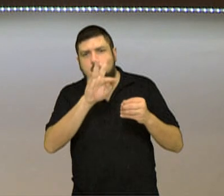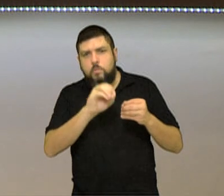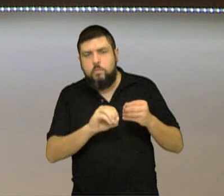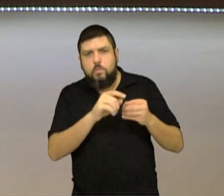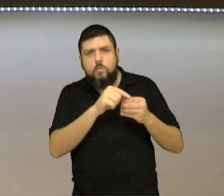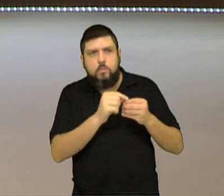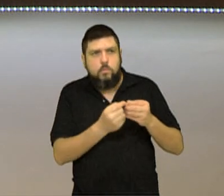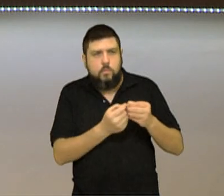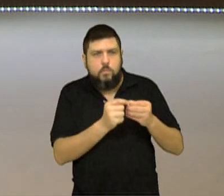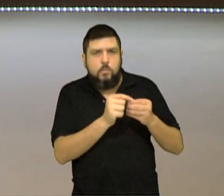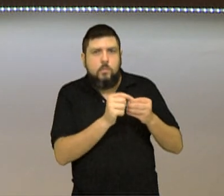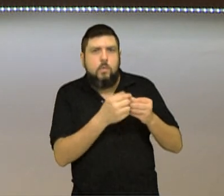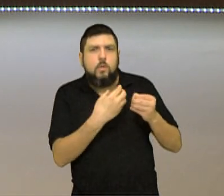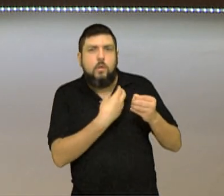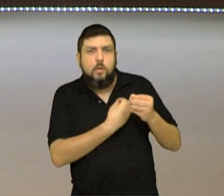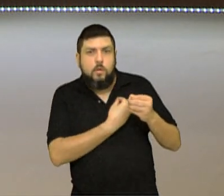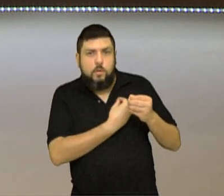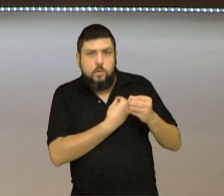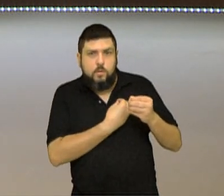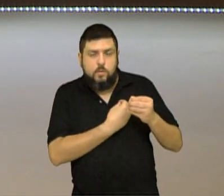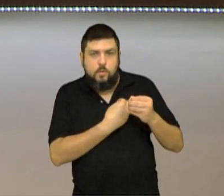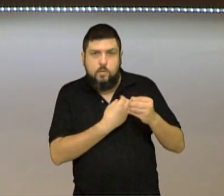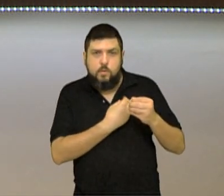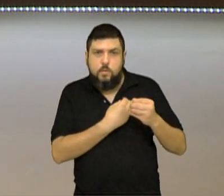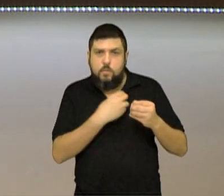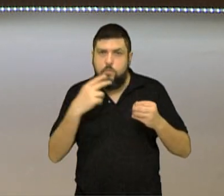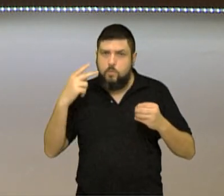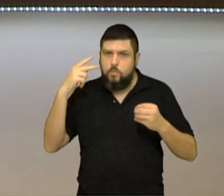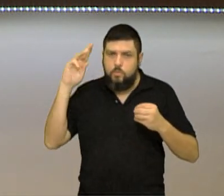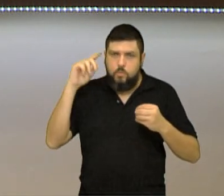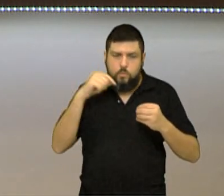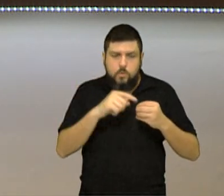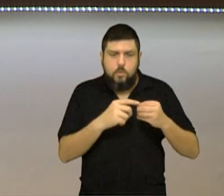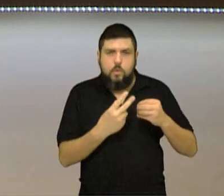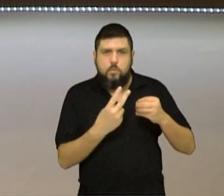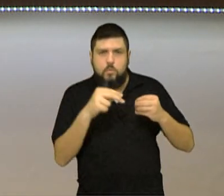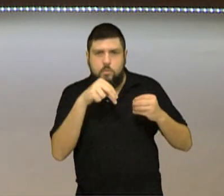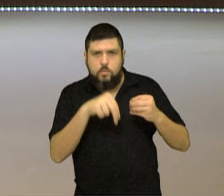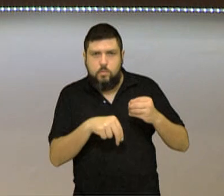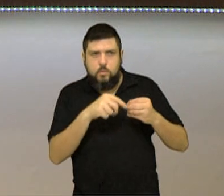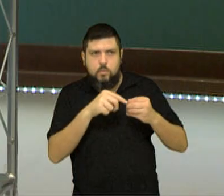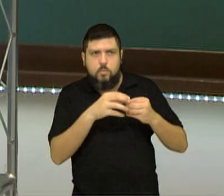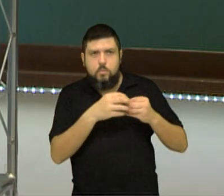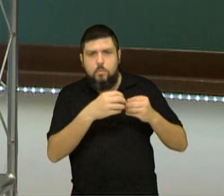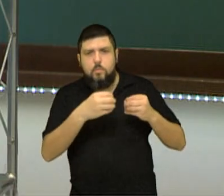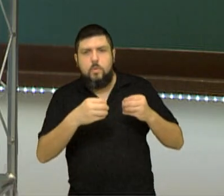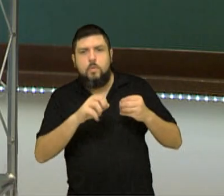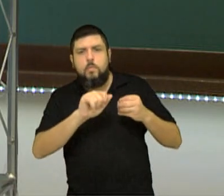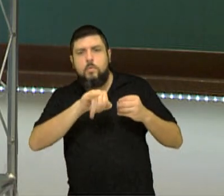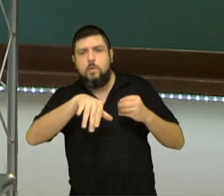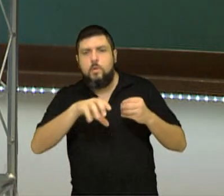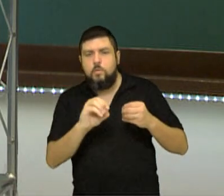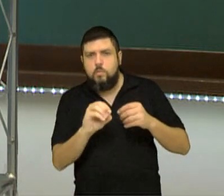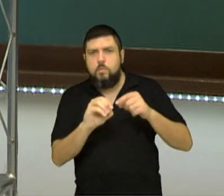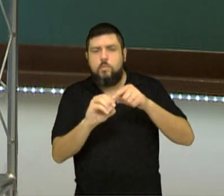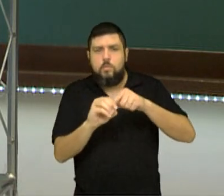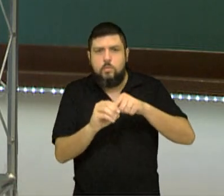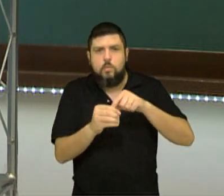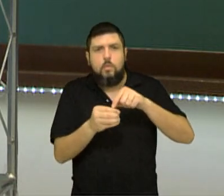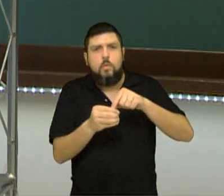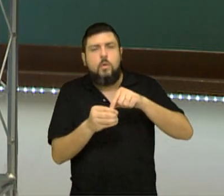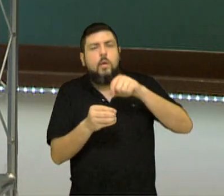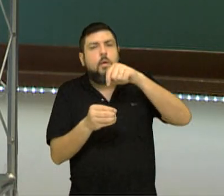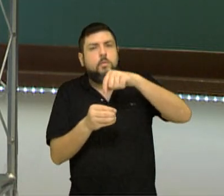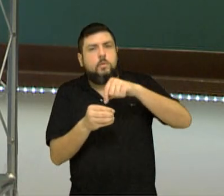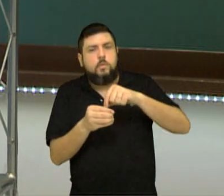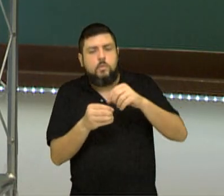desse organismo, né? Ele é 2N, tá? Ele vai produzir o esporângio e, a partir dali, ele vai, através